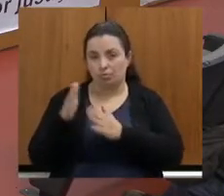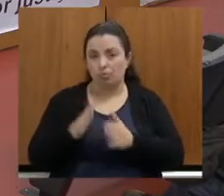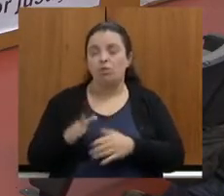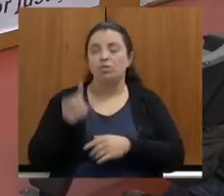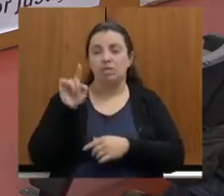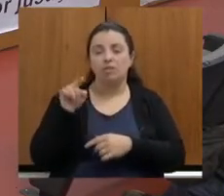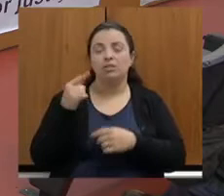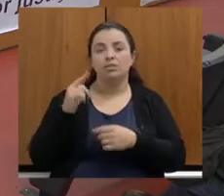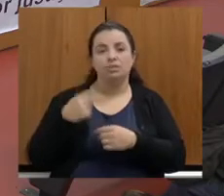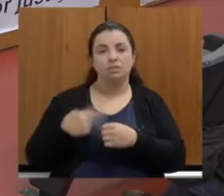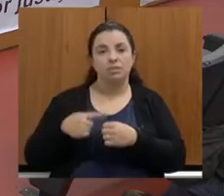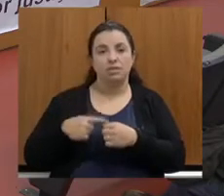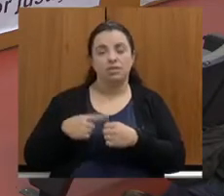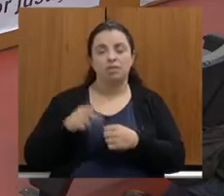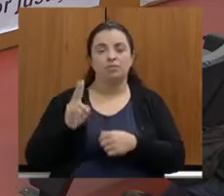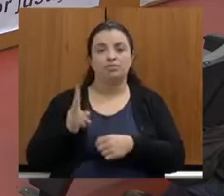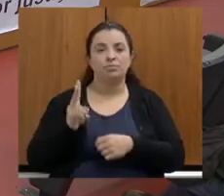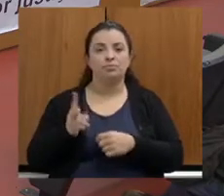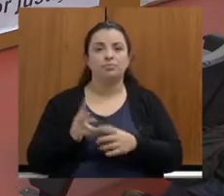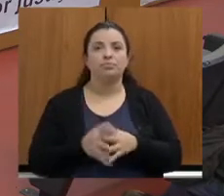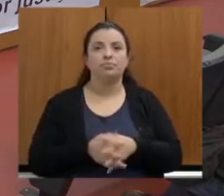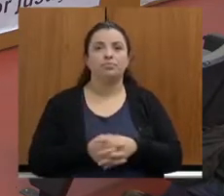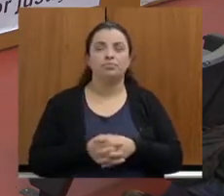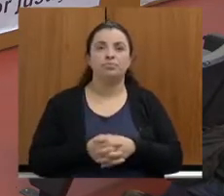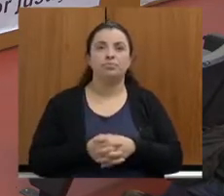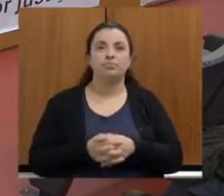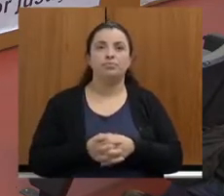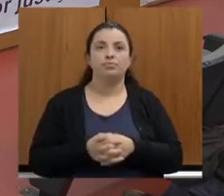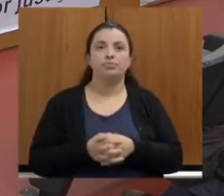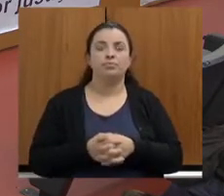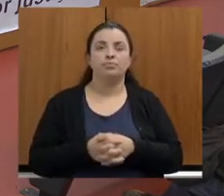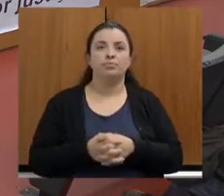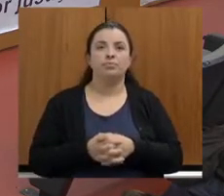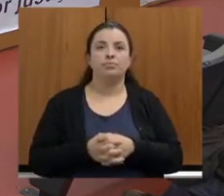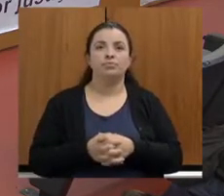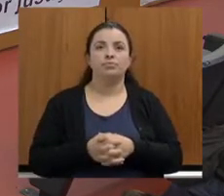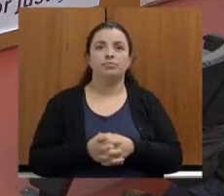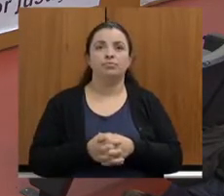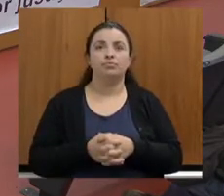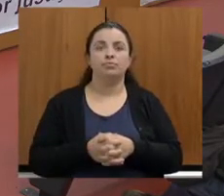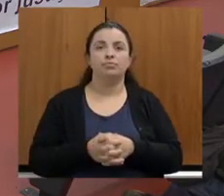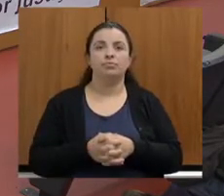E aí E aí